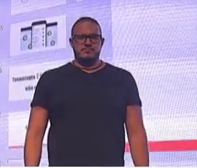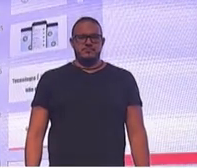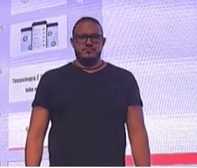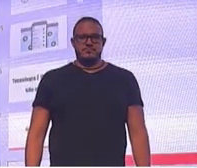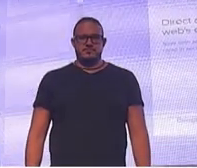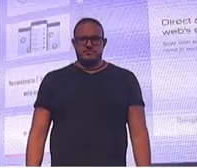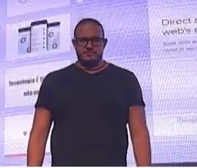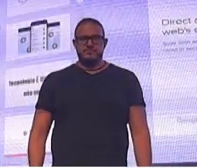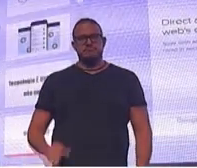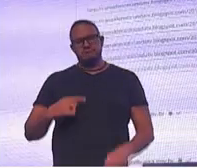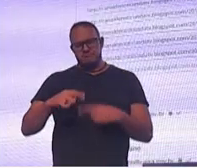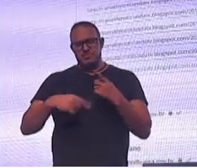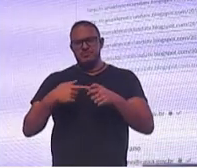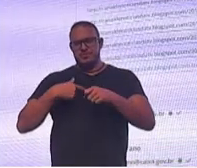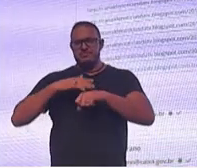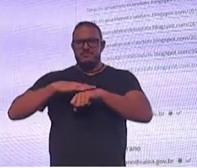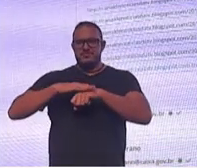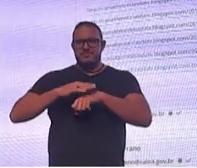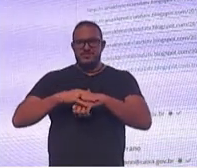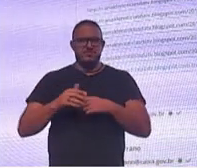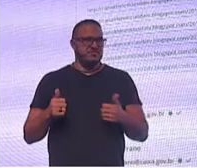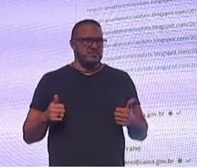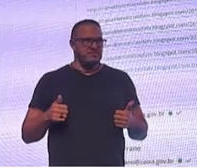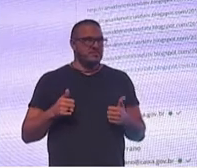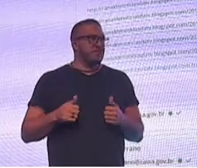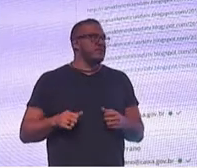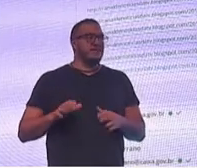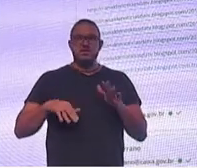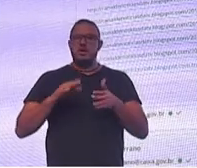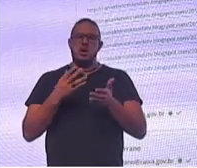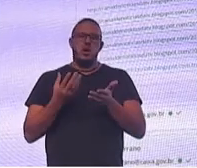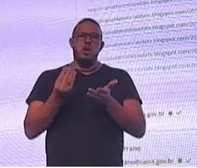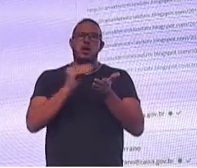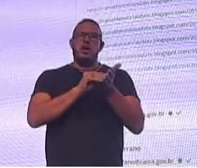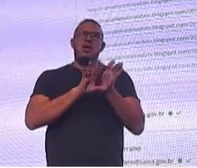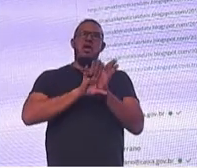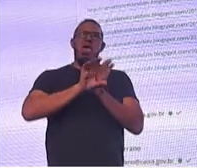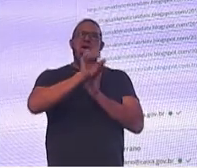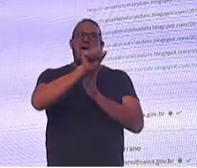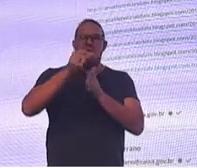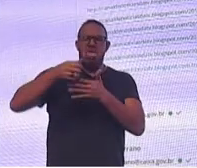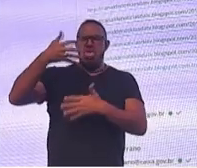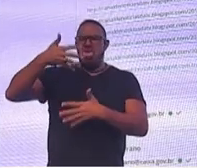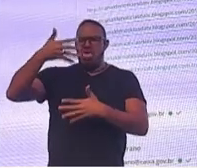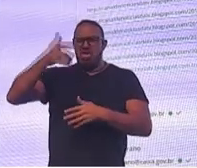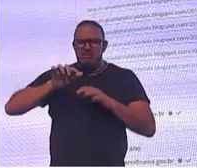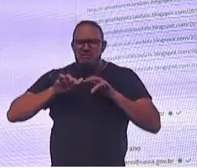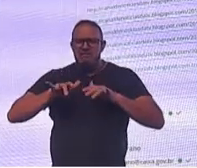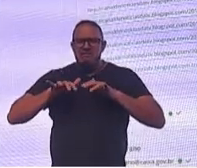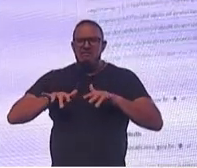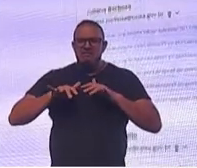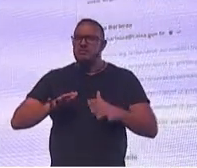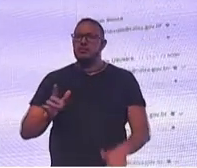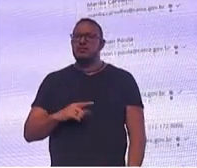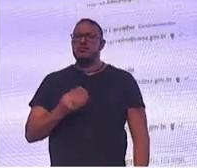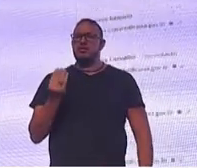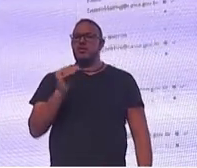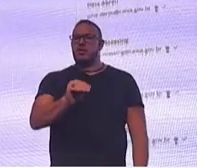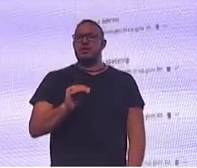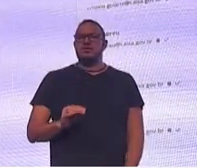Tá, então depois vocês fazem aí. Então vocês sabem, em vez de colocar no Google aqui, ver aquela lista e ficar meses, semanas procurando, é só colocar